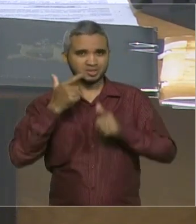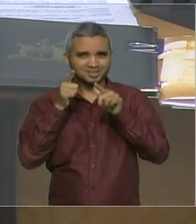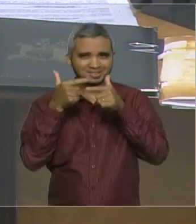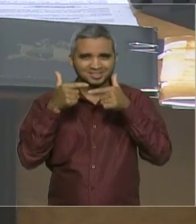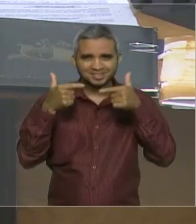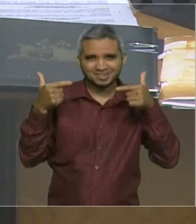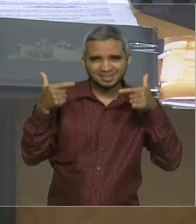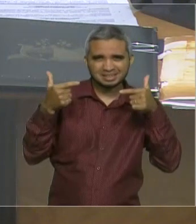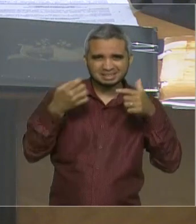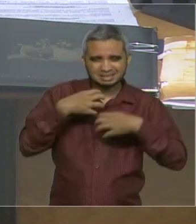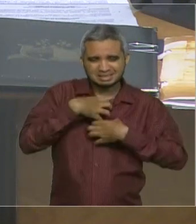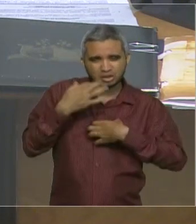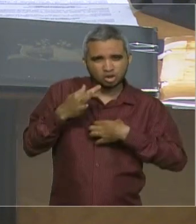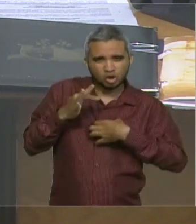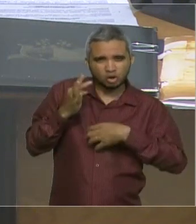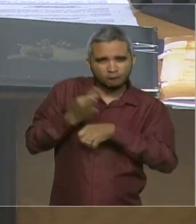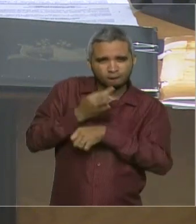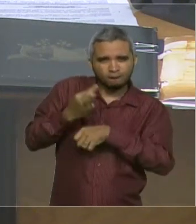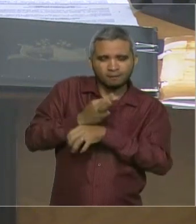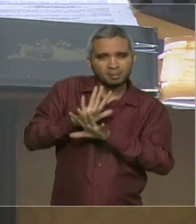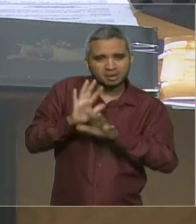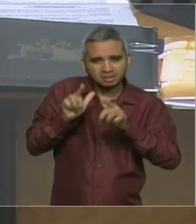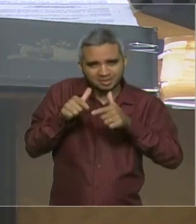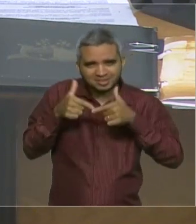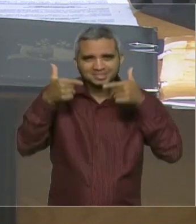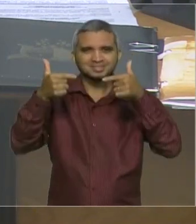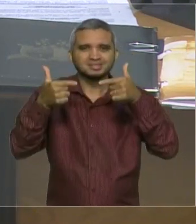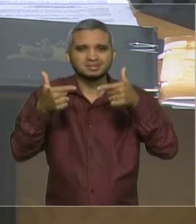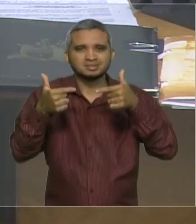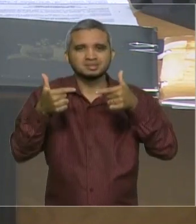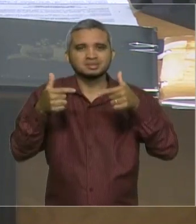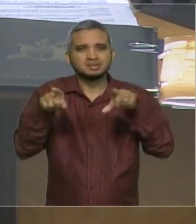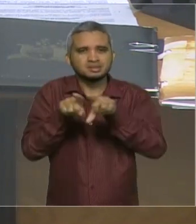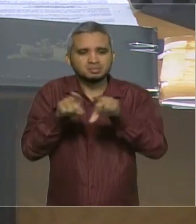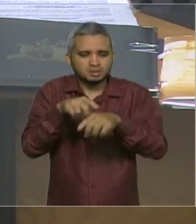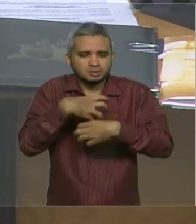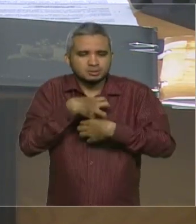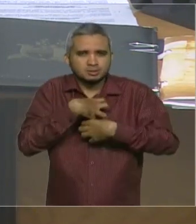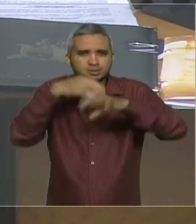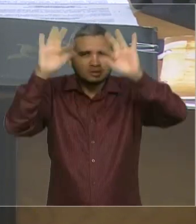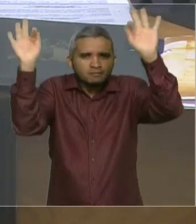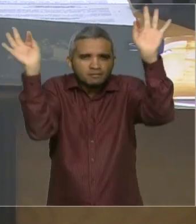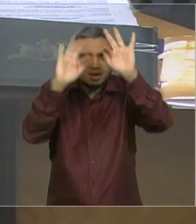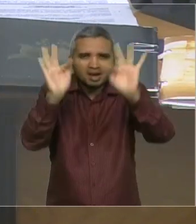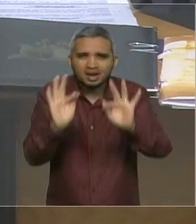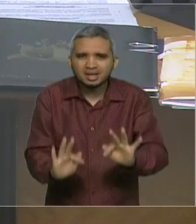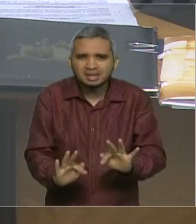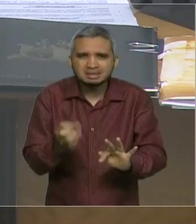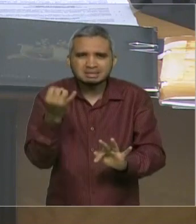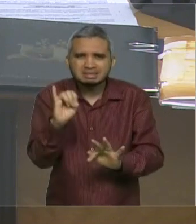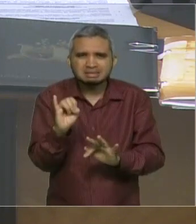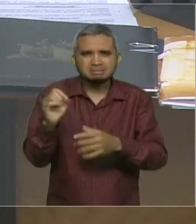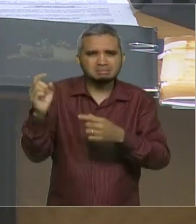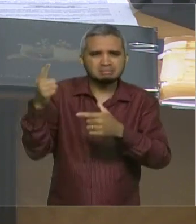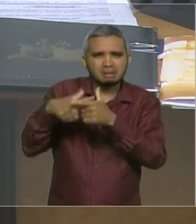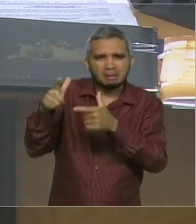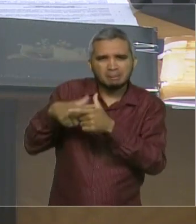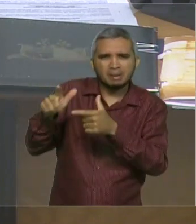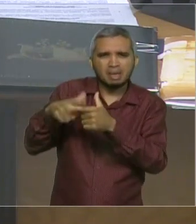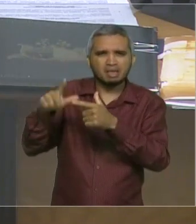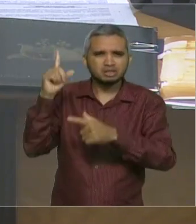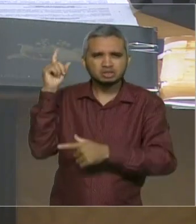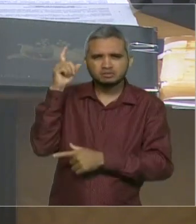ser feliz, não importa a dificuldade. Mais uma vez, muito